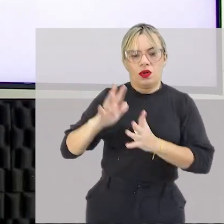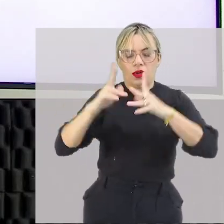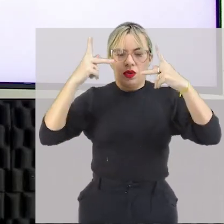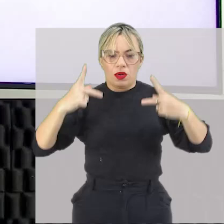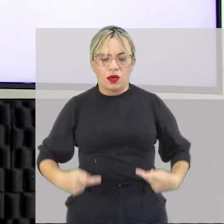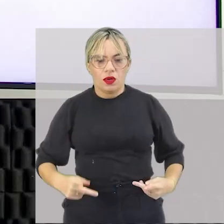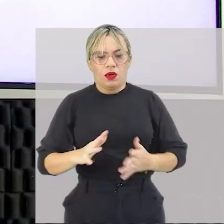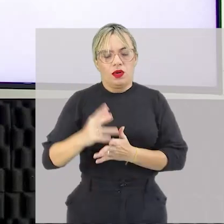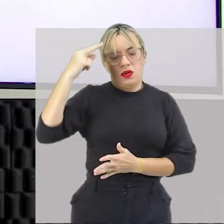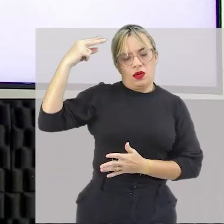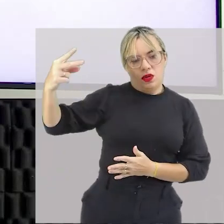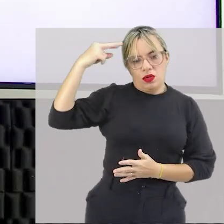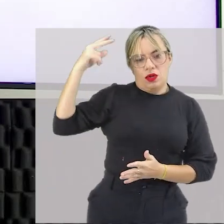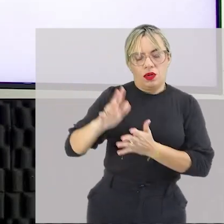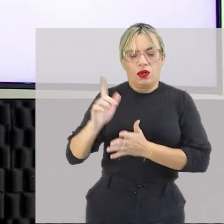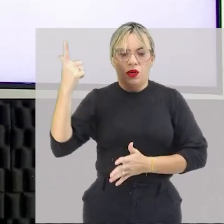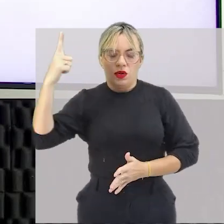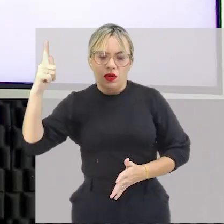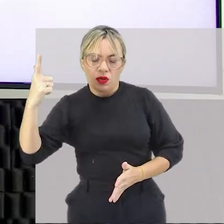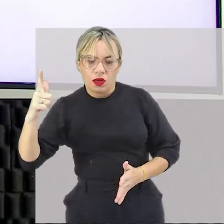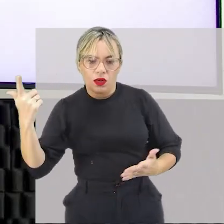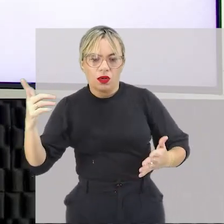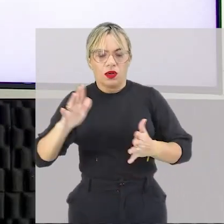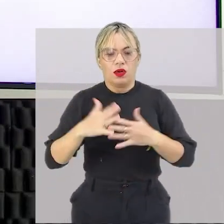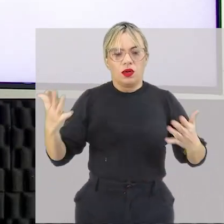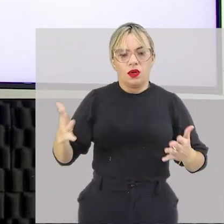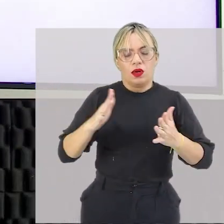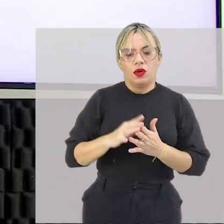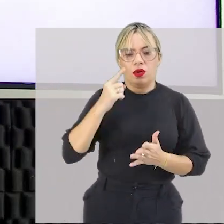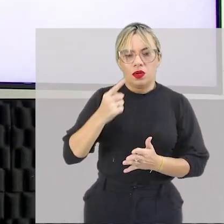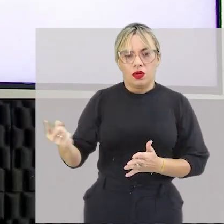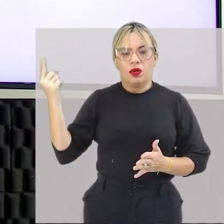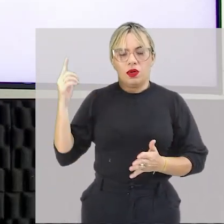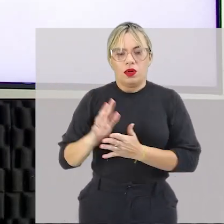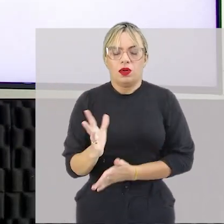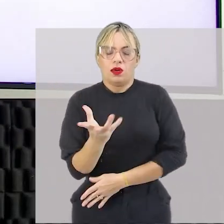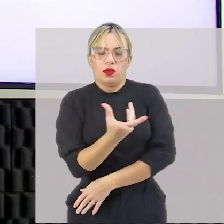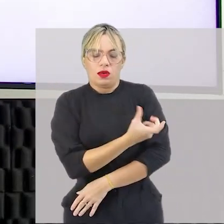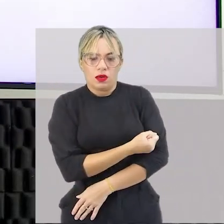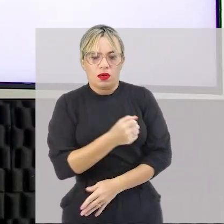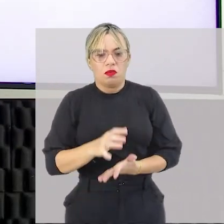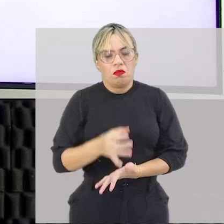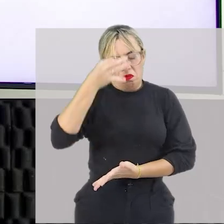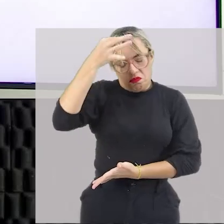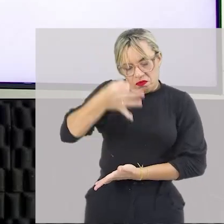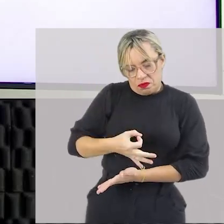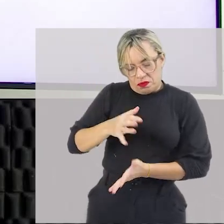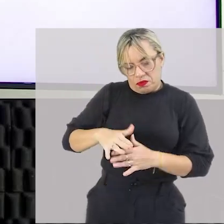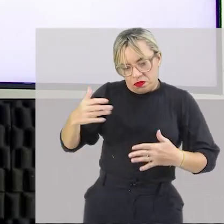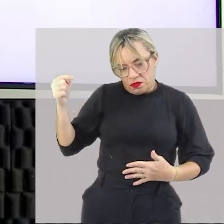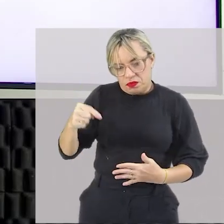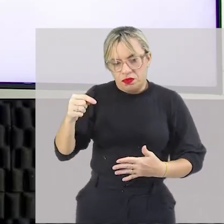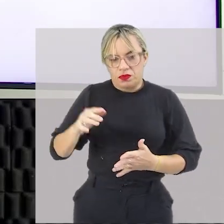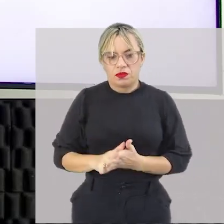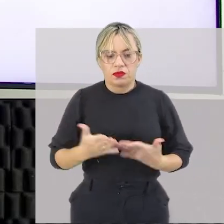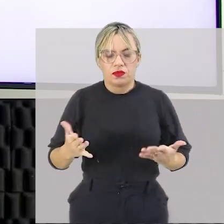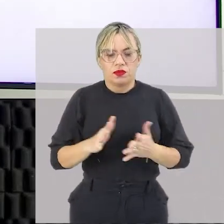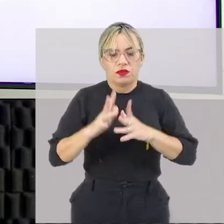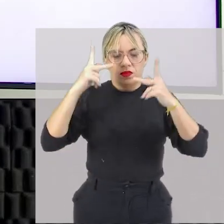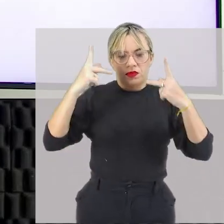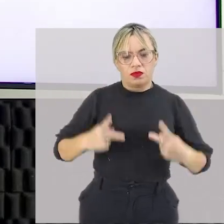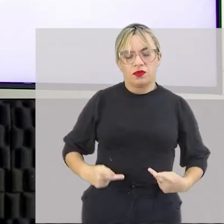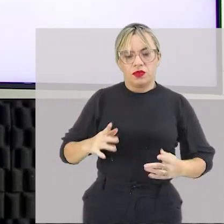na filosofia, na sociologia, na geografia, que envolve cultura, está nessa competência. Então, como ela é uma competência inteira da área de